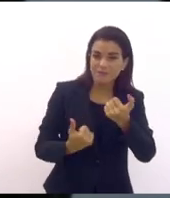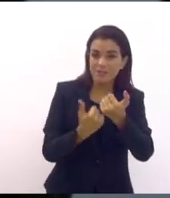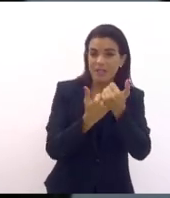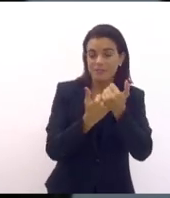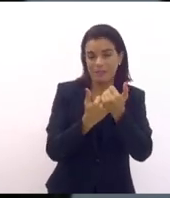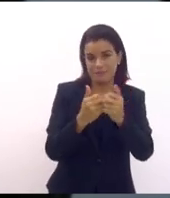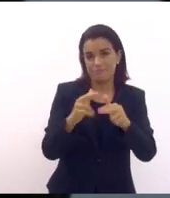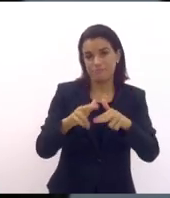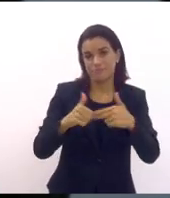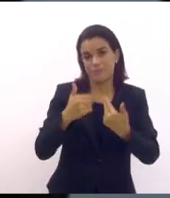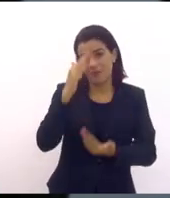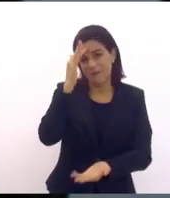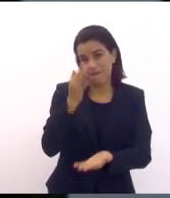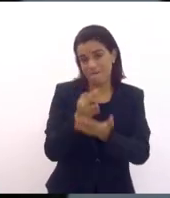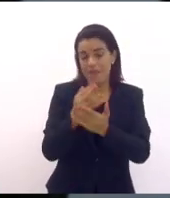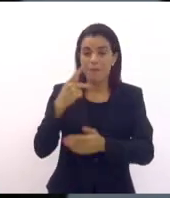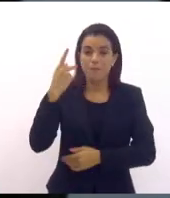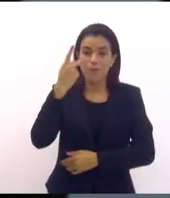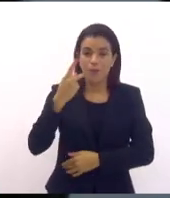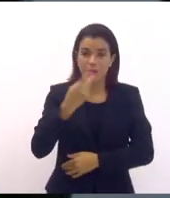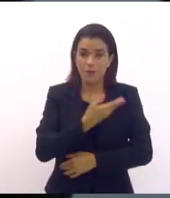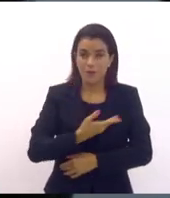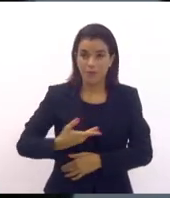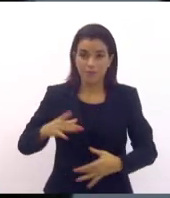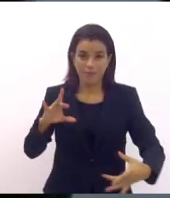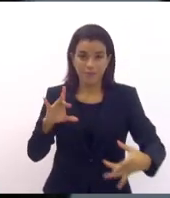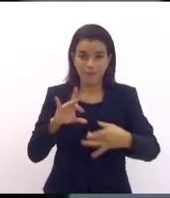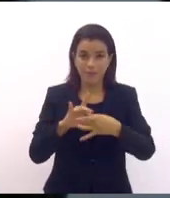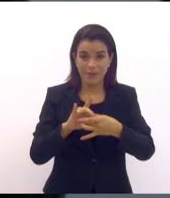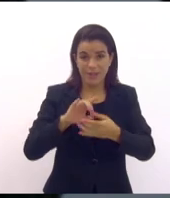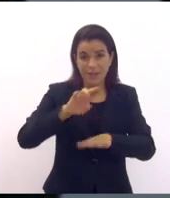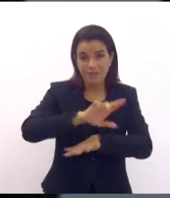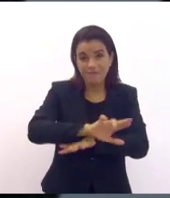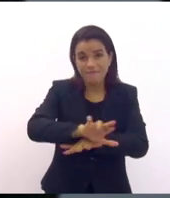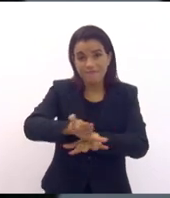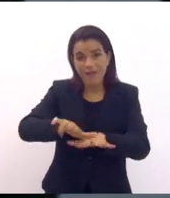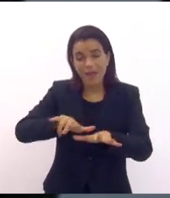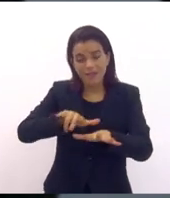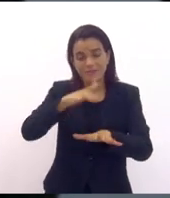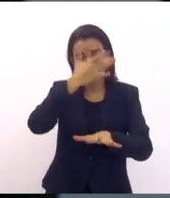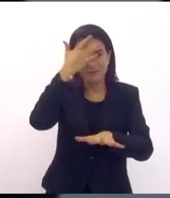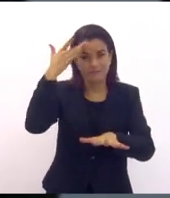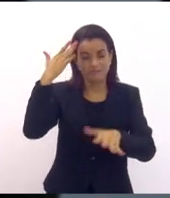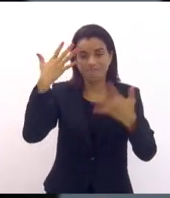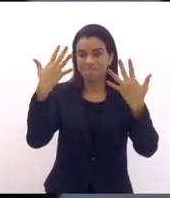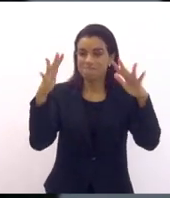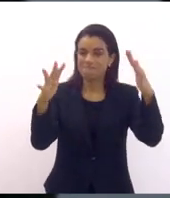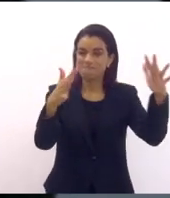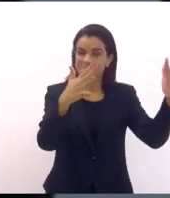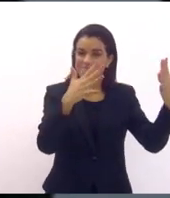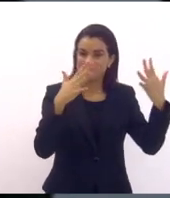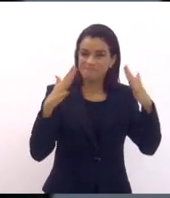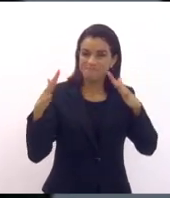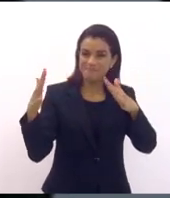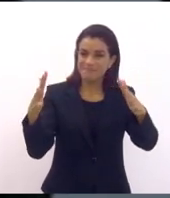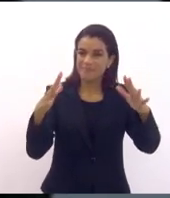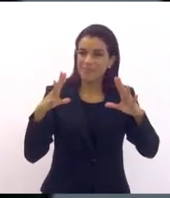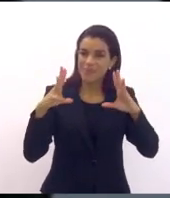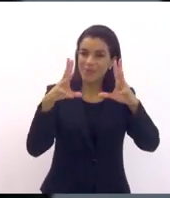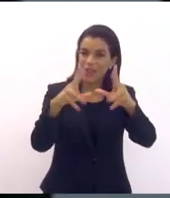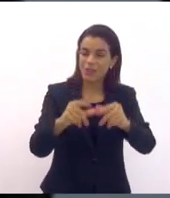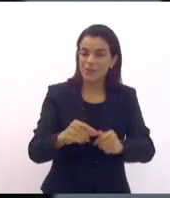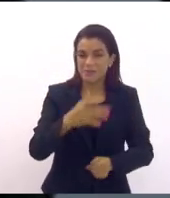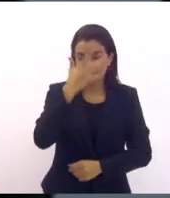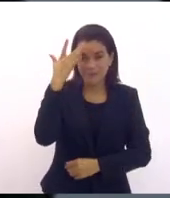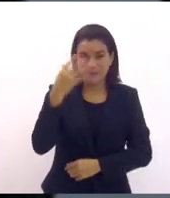fé e a partir da política pública e da integração entre várias pessoas Então parabéns e parabéns a todos aqui presentes que possamos Seguir